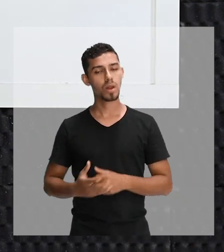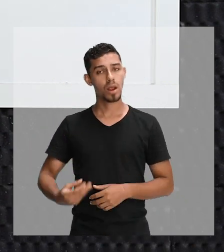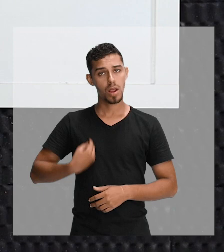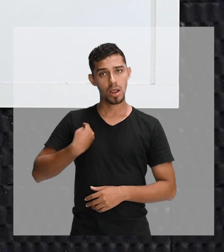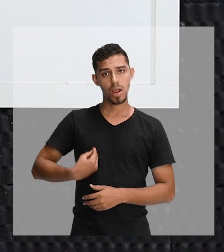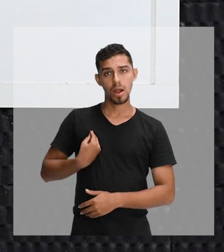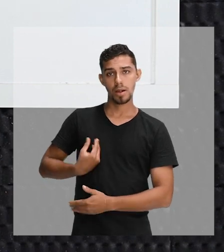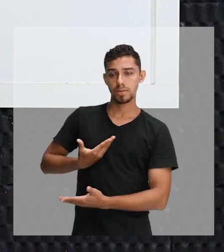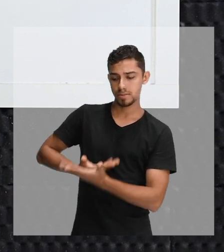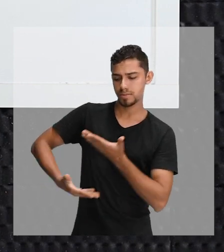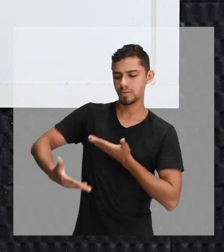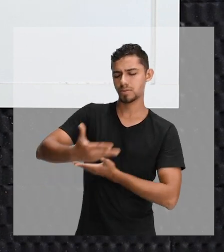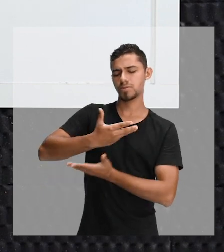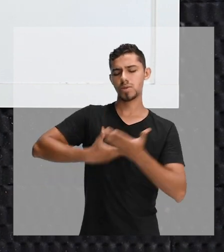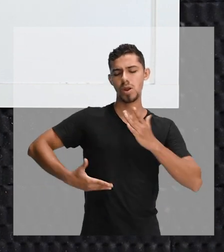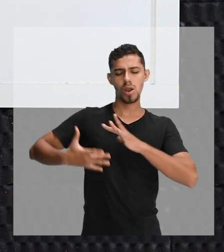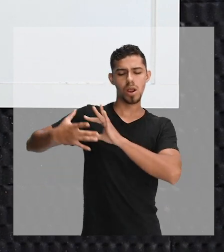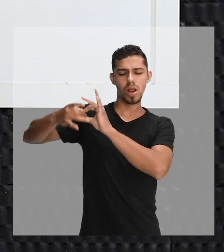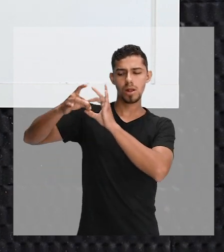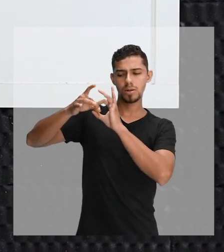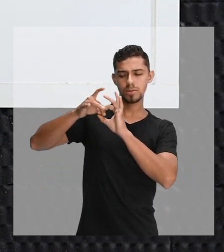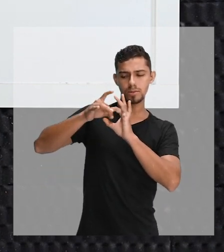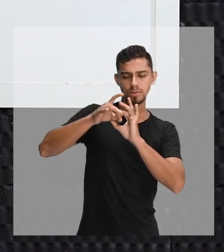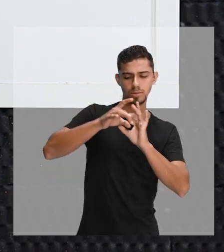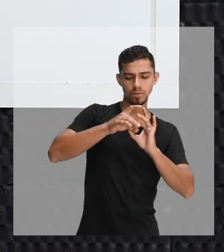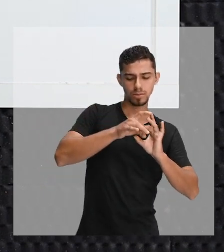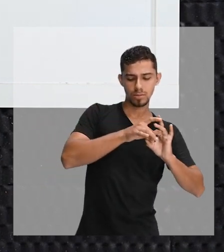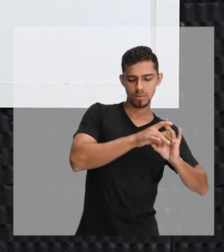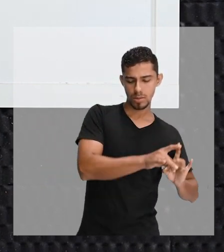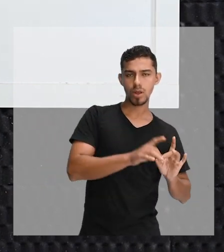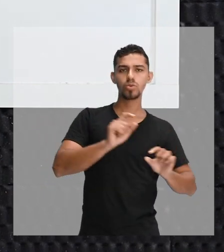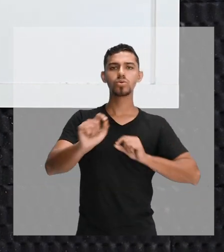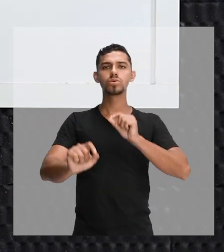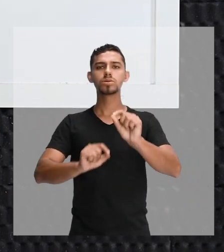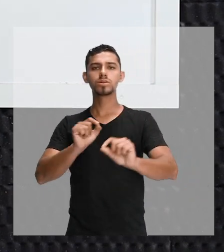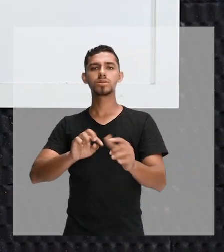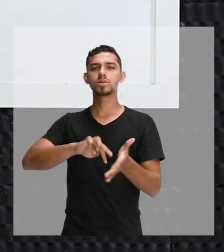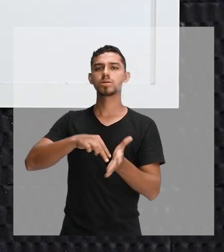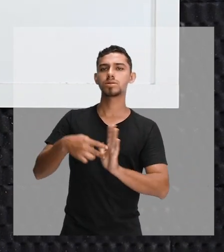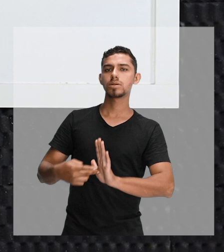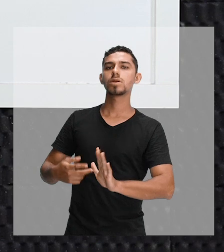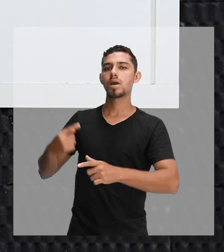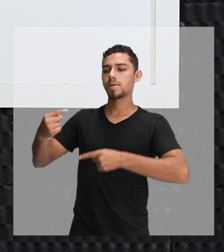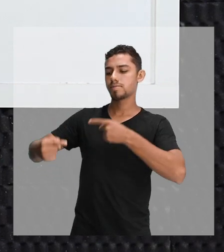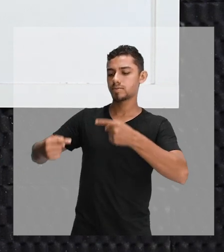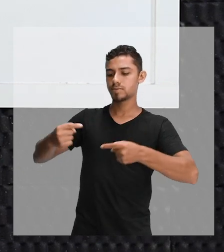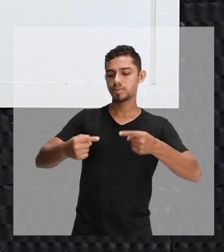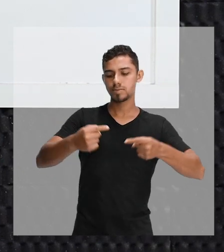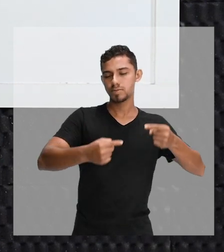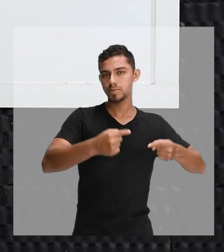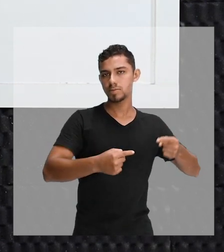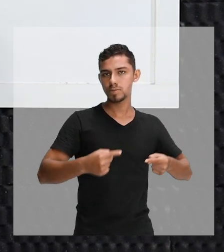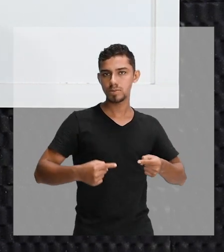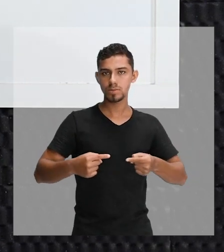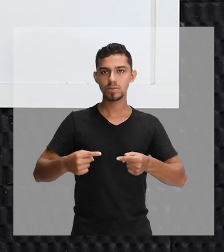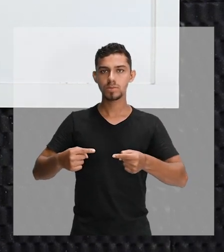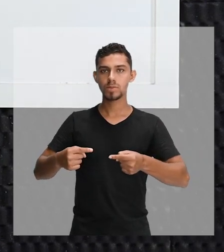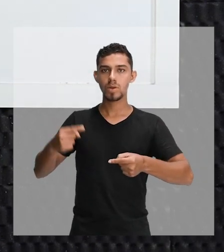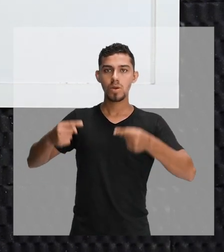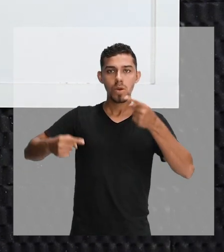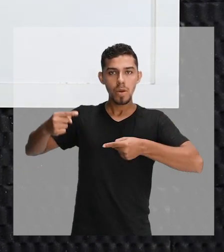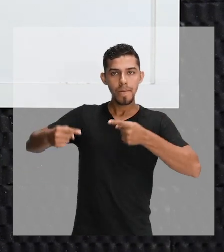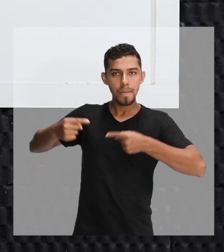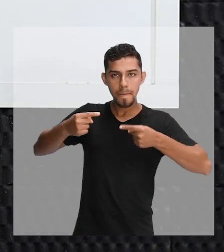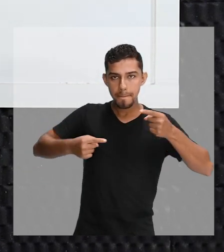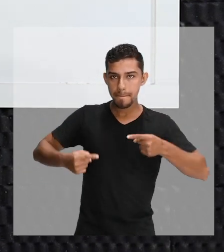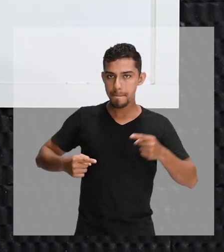para a gente um contexto mais abrangente do que é necessariamente a política. E aqui, essa expressão